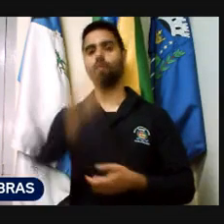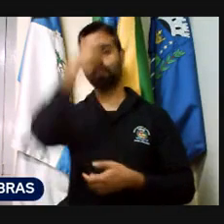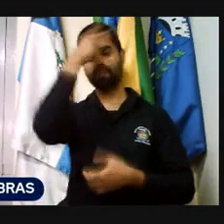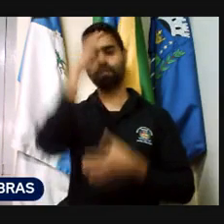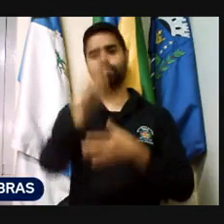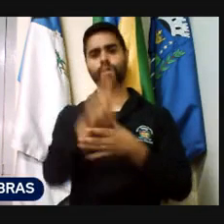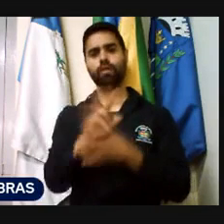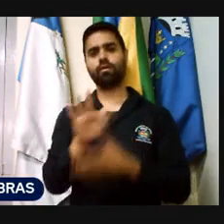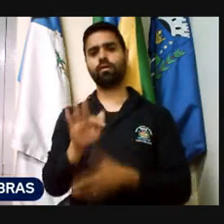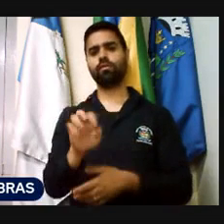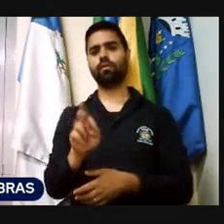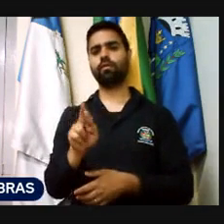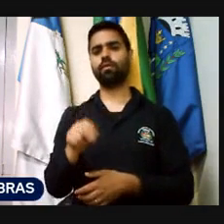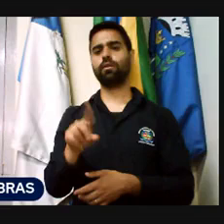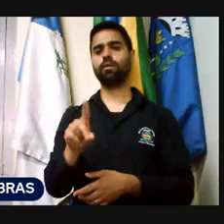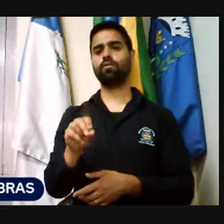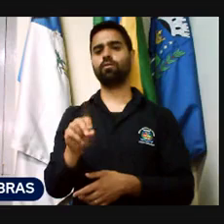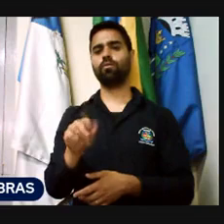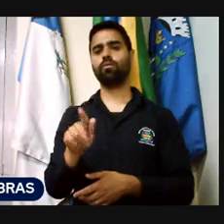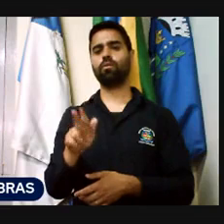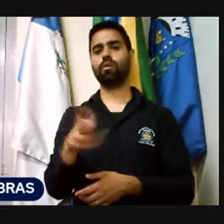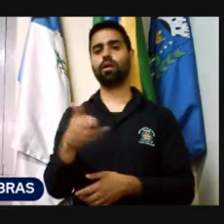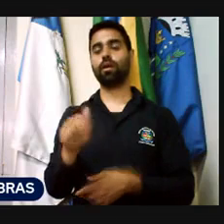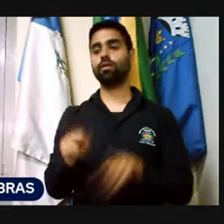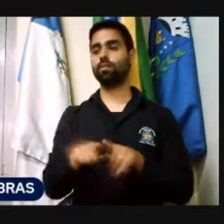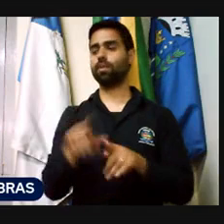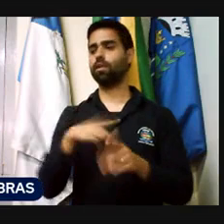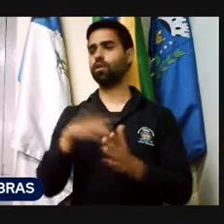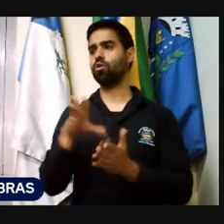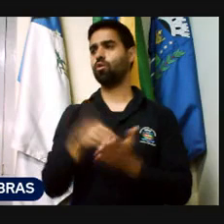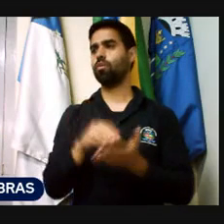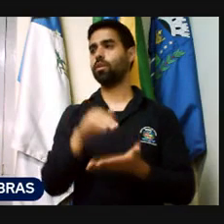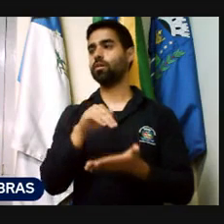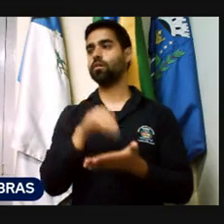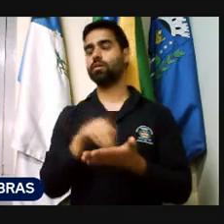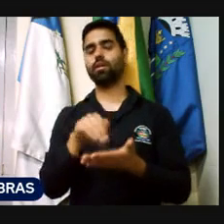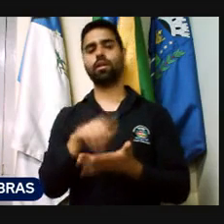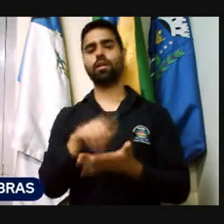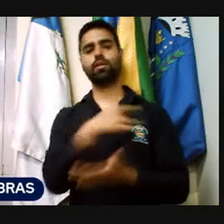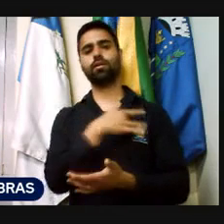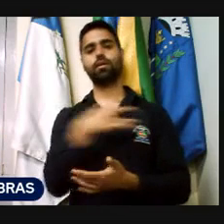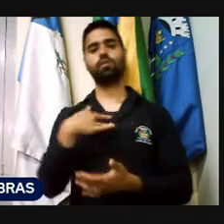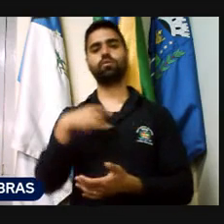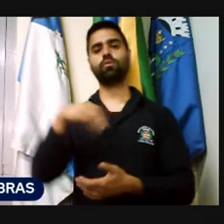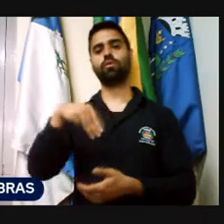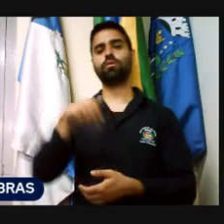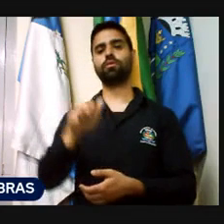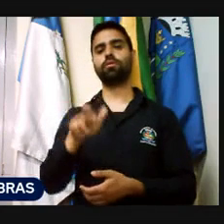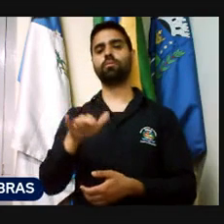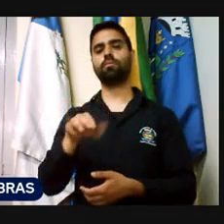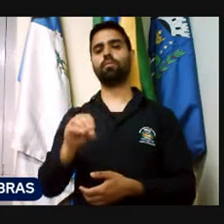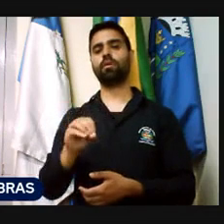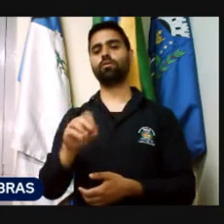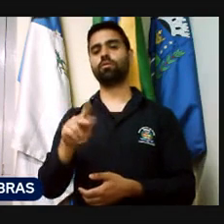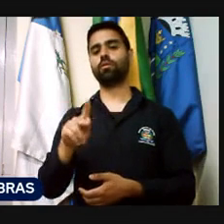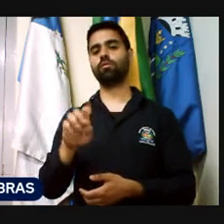prefeito municipal Luiz Fernando Furtado da Graça e com cópia para o secretário de Saúde, senhor Márcio Roncalho de Almeida